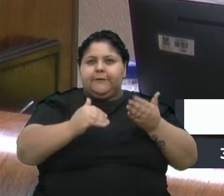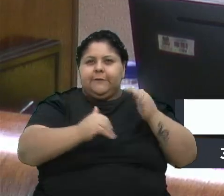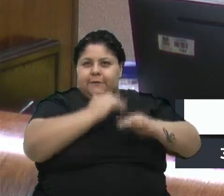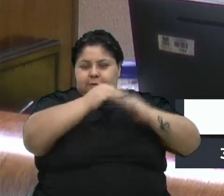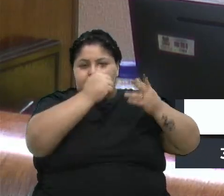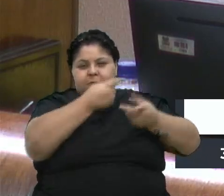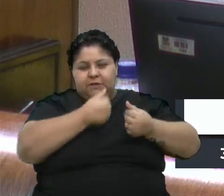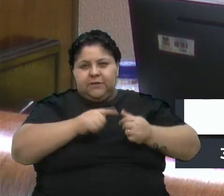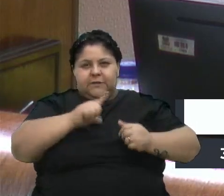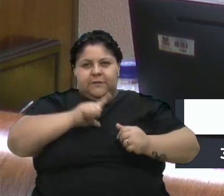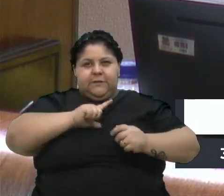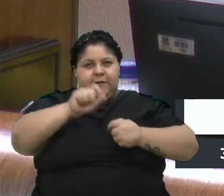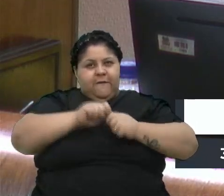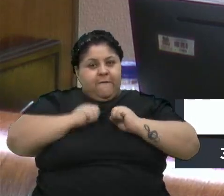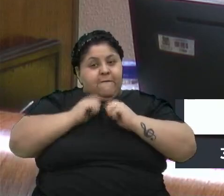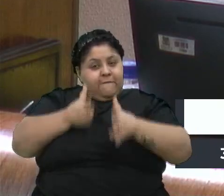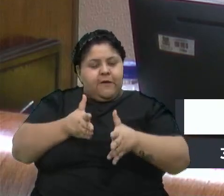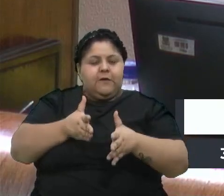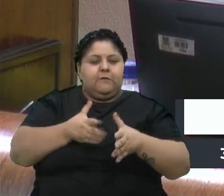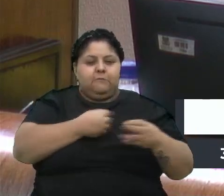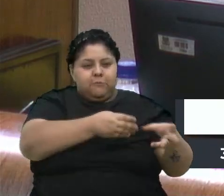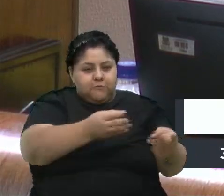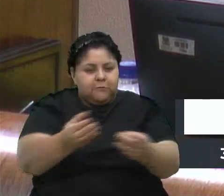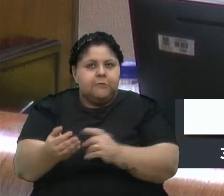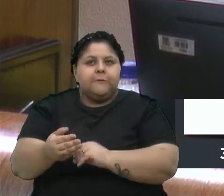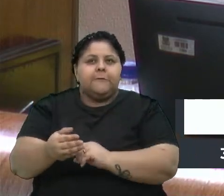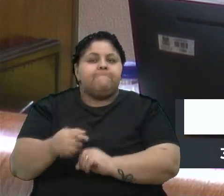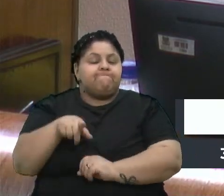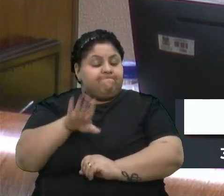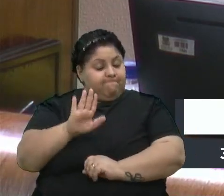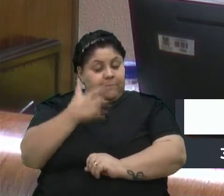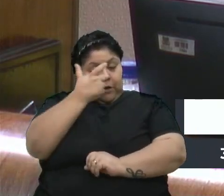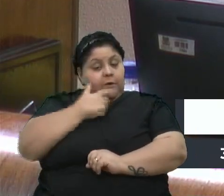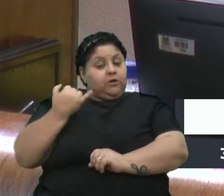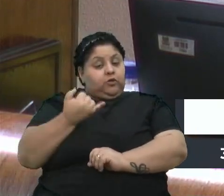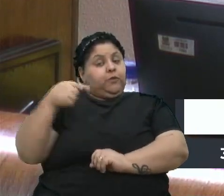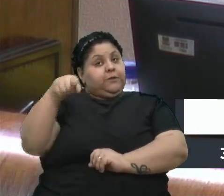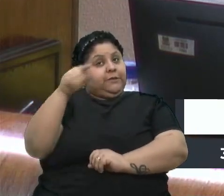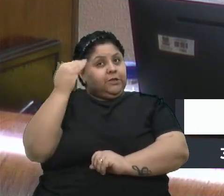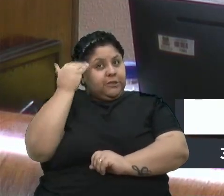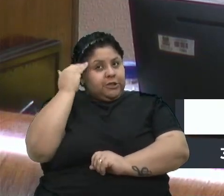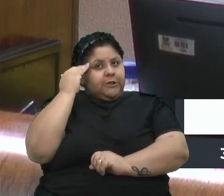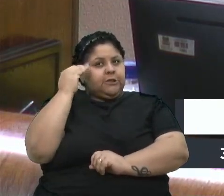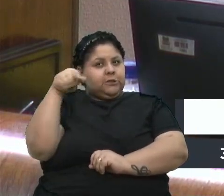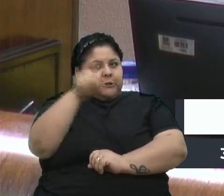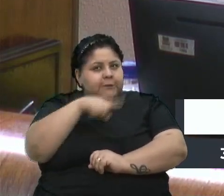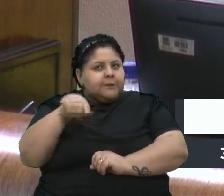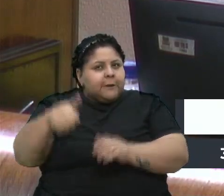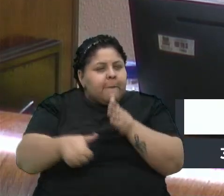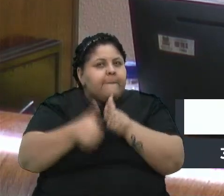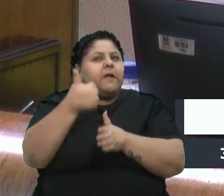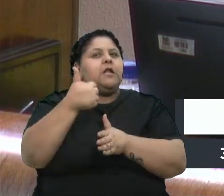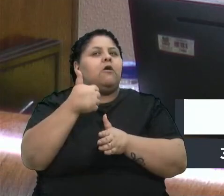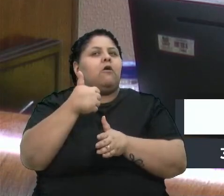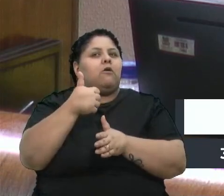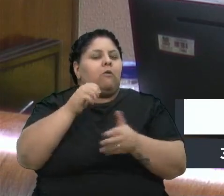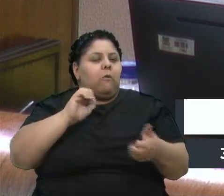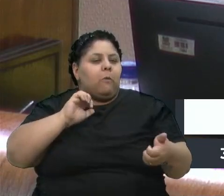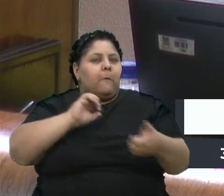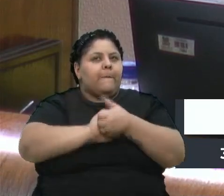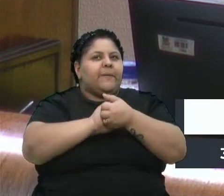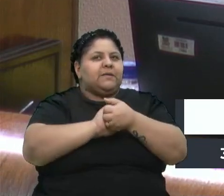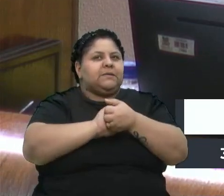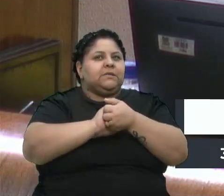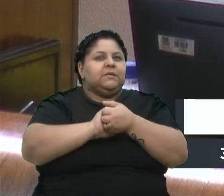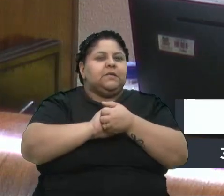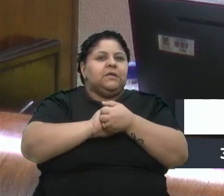Então, acho que é importante que a gente busque entender um pouco melhor, inclusive ações em parceria com o Sebrae para qualificação, em parceria